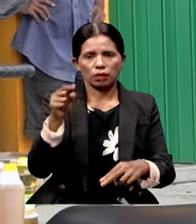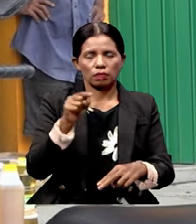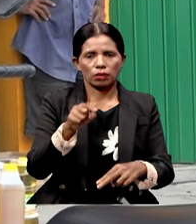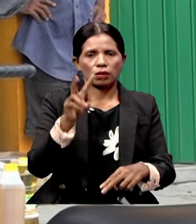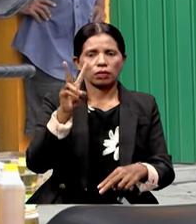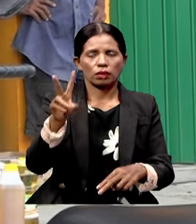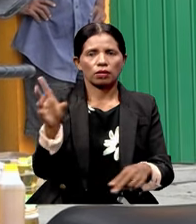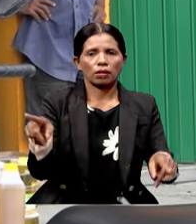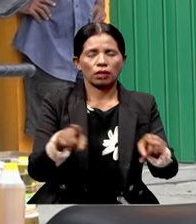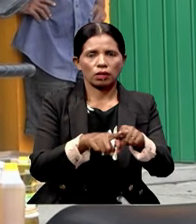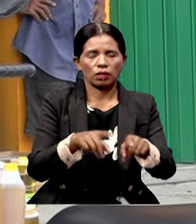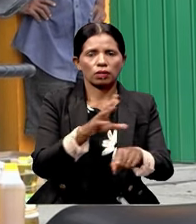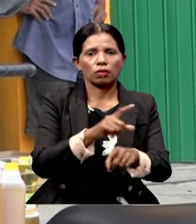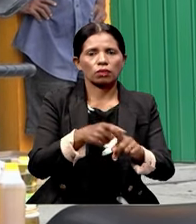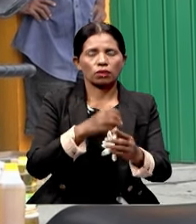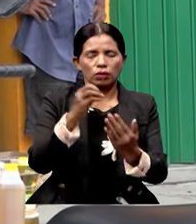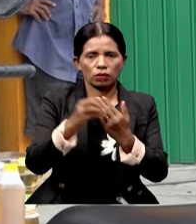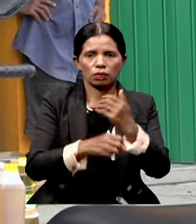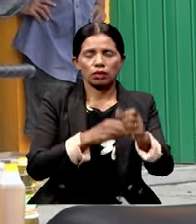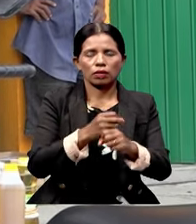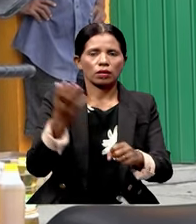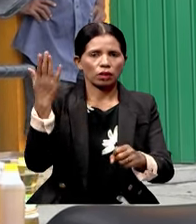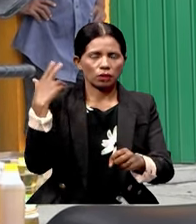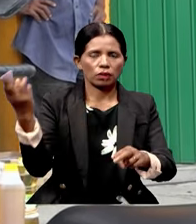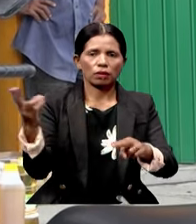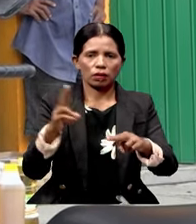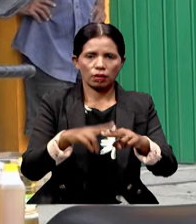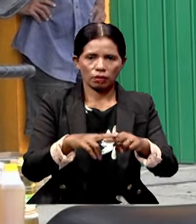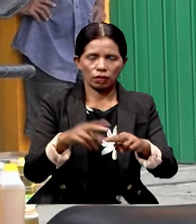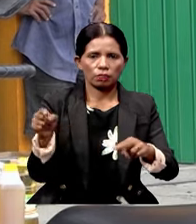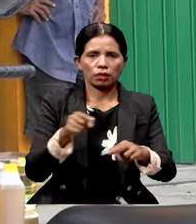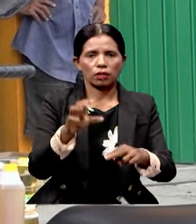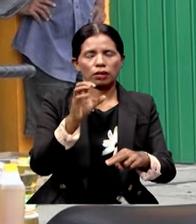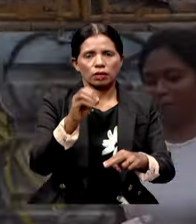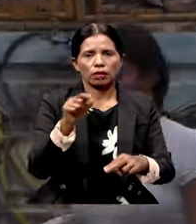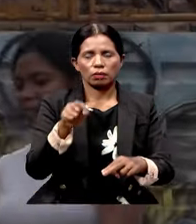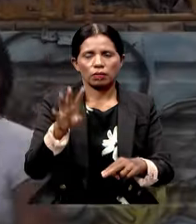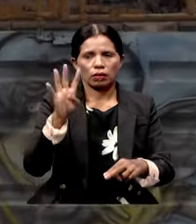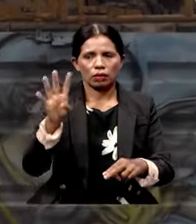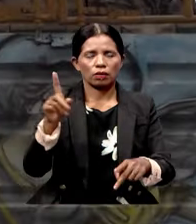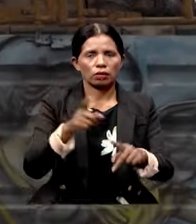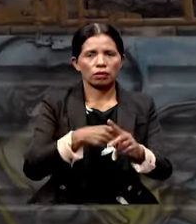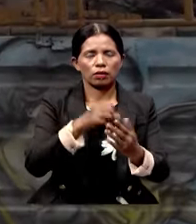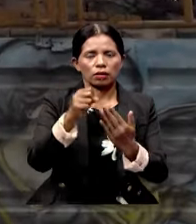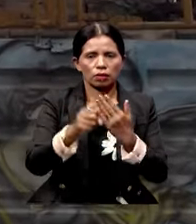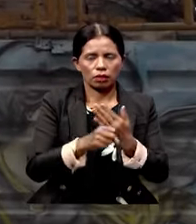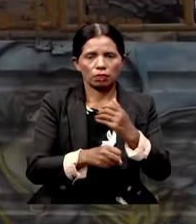rua, comparo fulon outubro tinancoto, no aumenta porcento 0.7, comparo fulon setembro